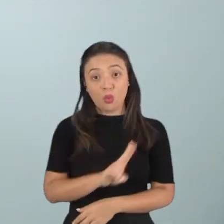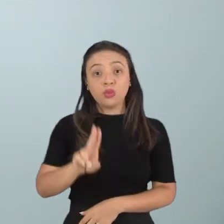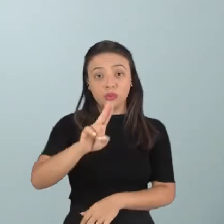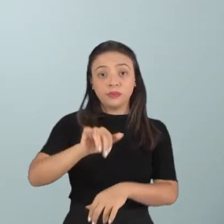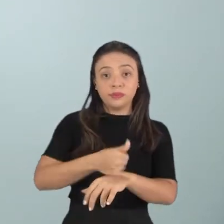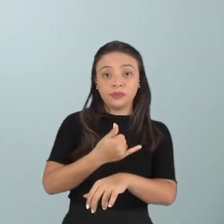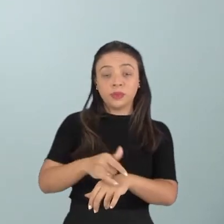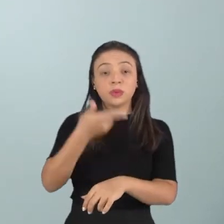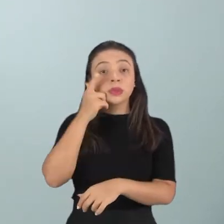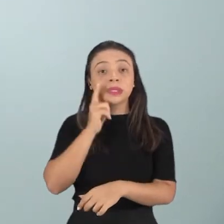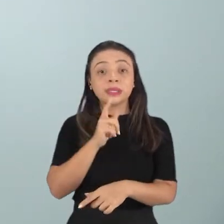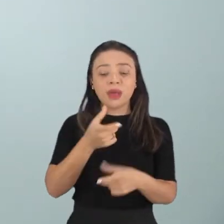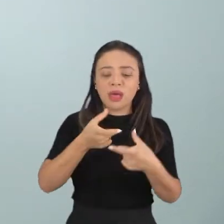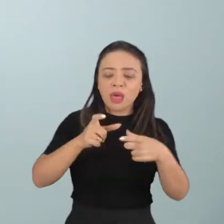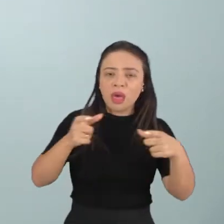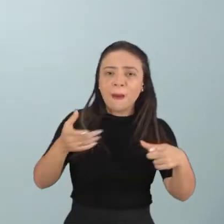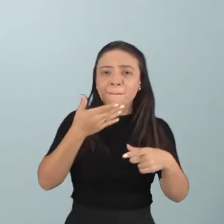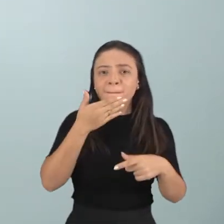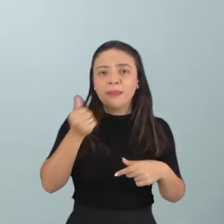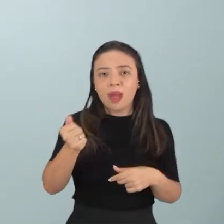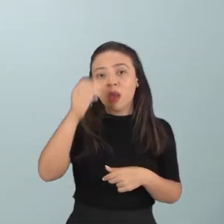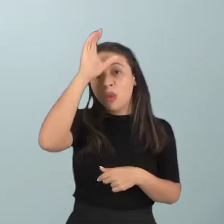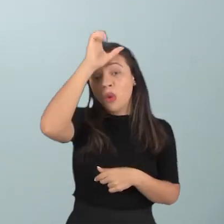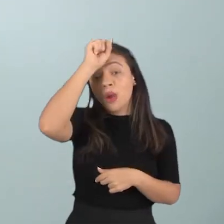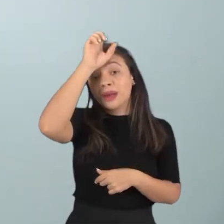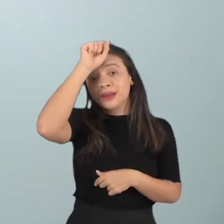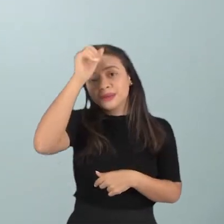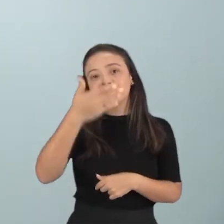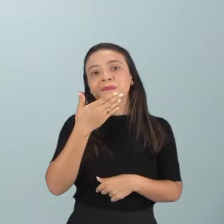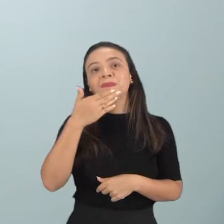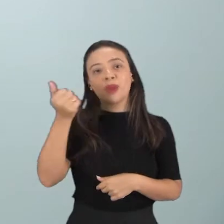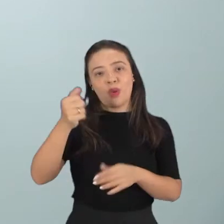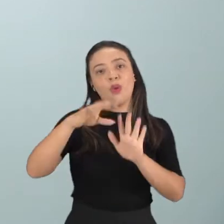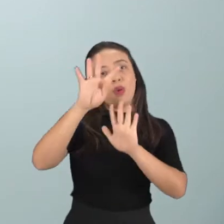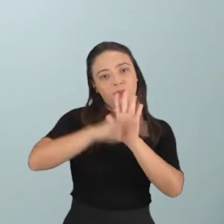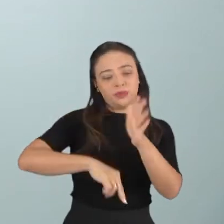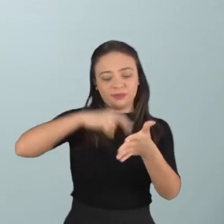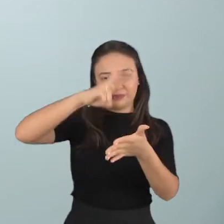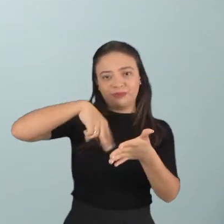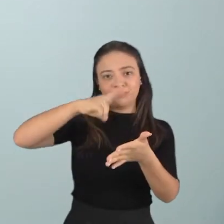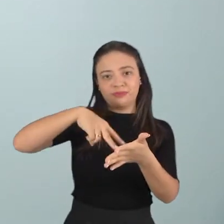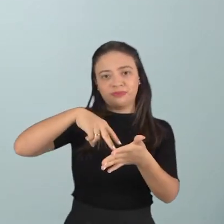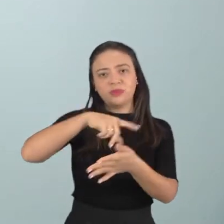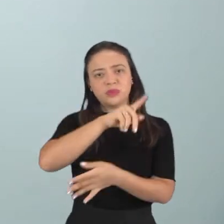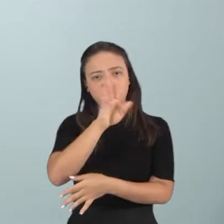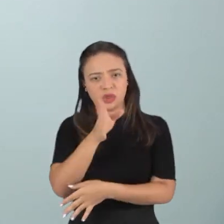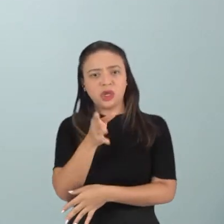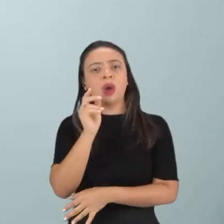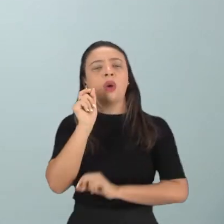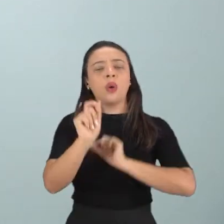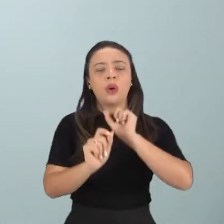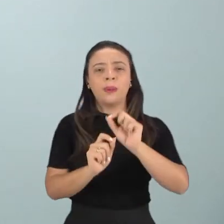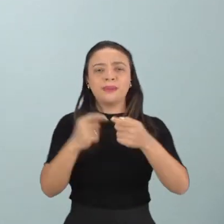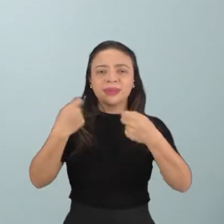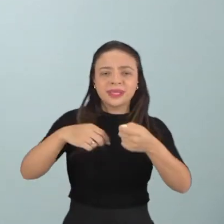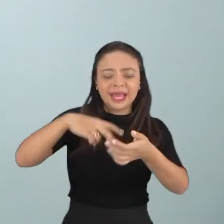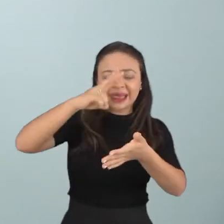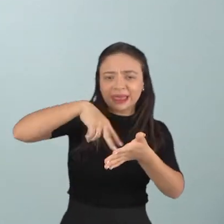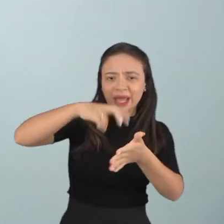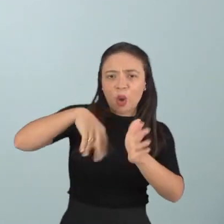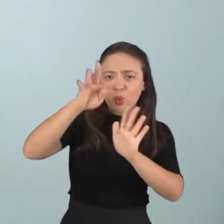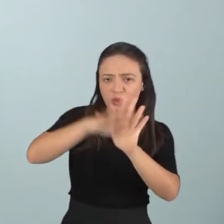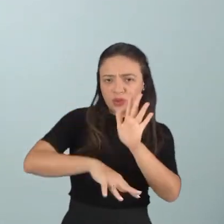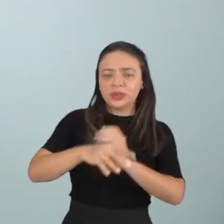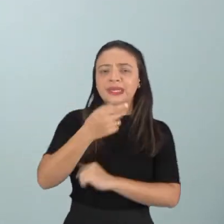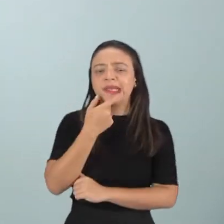para ampliar a nossa compreensão textual acredito que já aconteceu com vocês né de precisar fazer a leitura